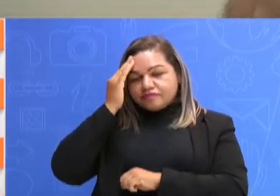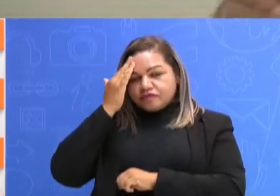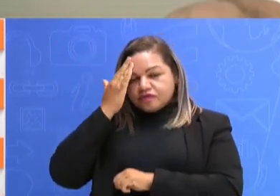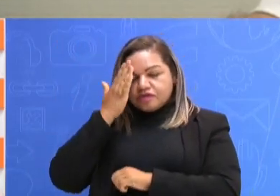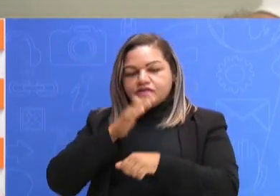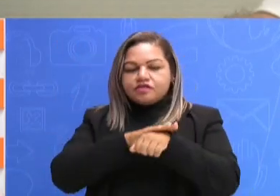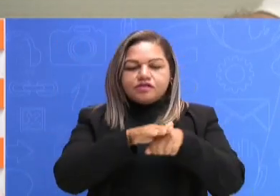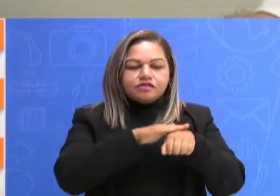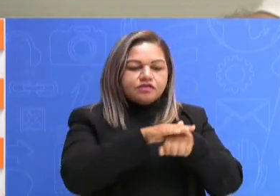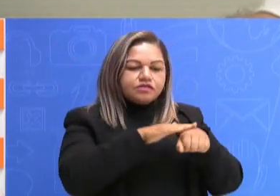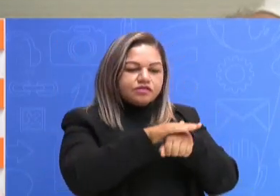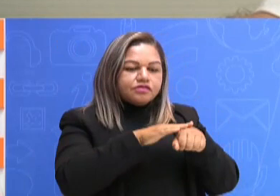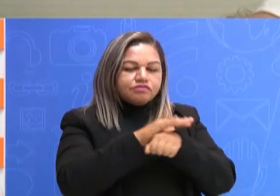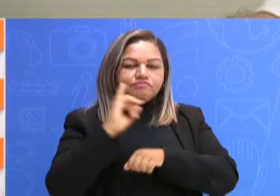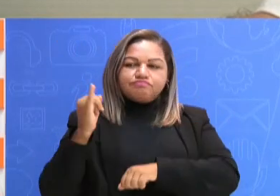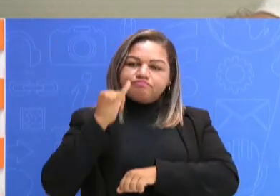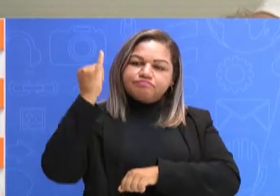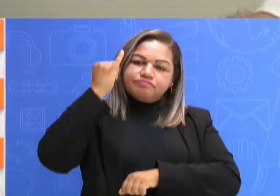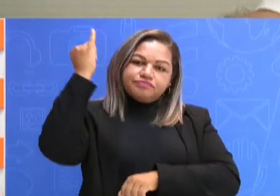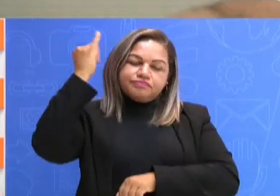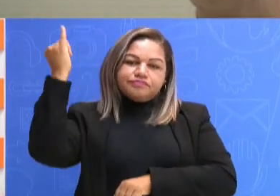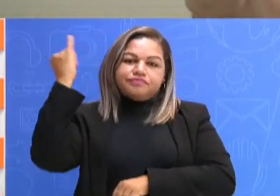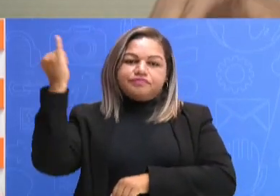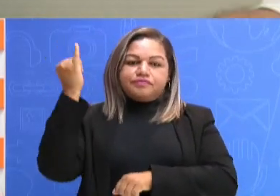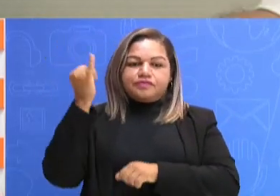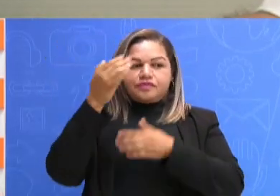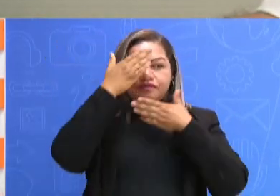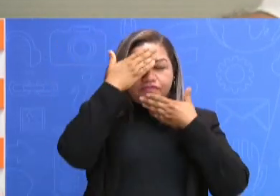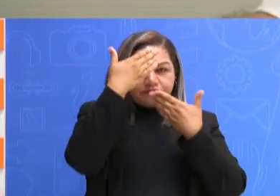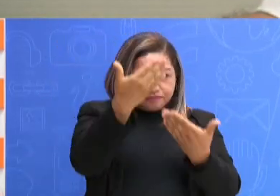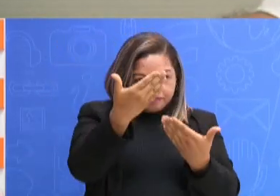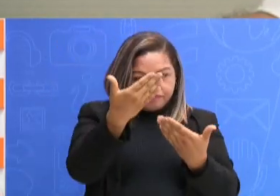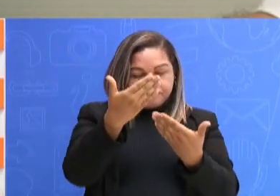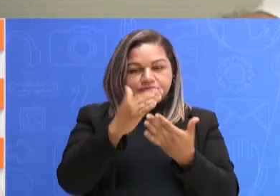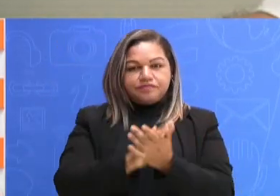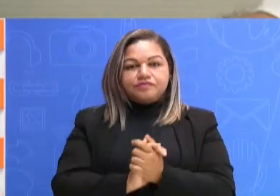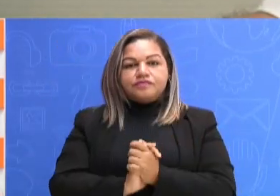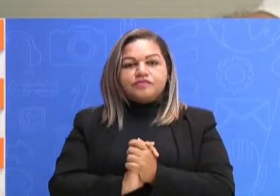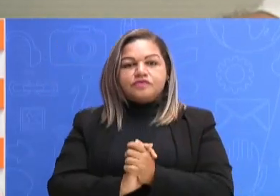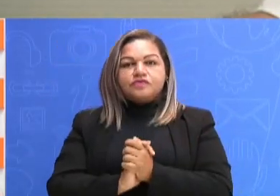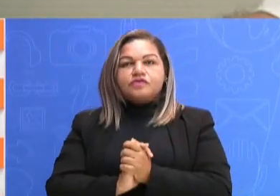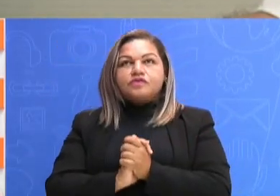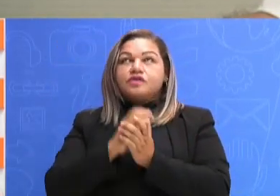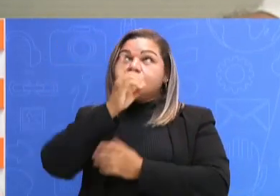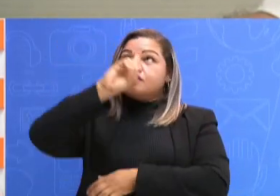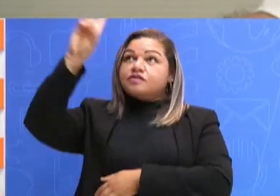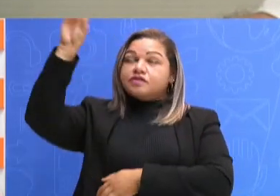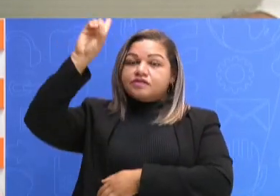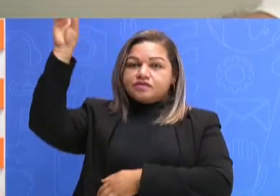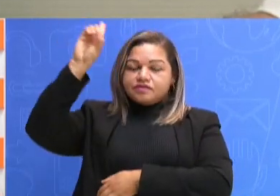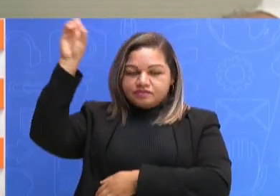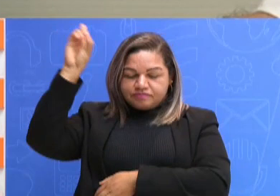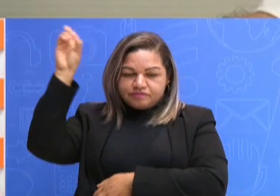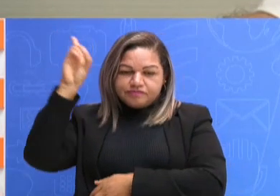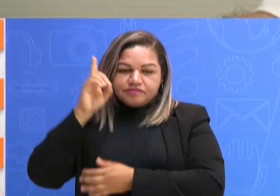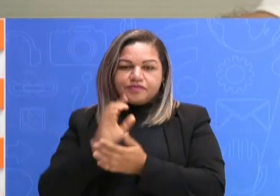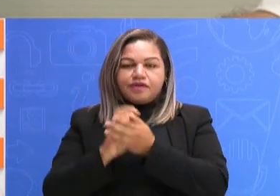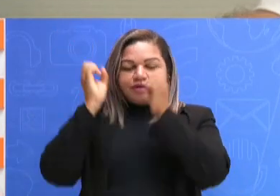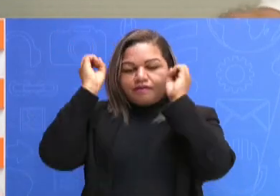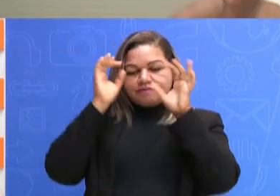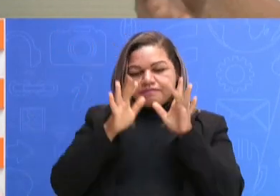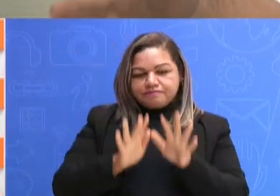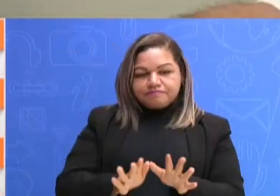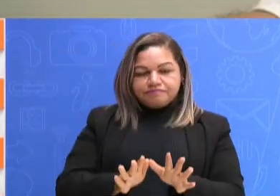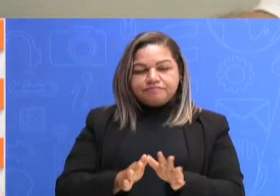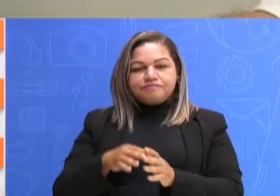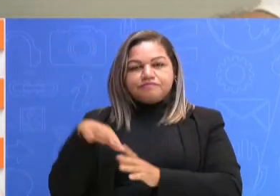nós estamos conversando, e isso é importante. Tá? Muito obrigado. Eu tenho certeza que Deus irá recompensar tudo isso, e